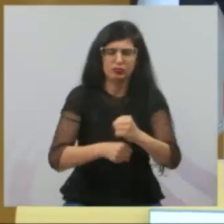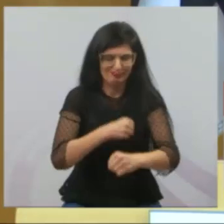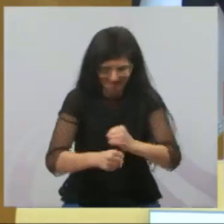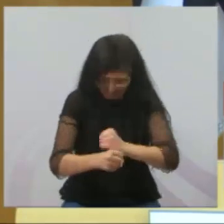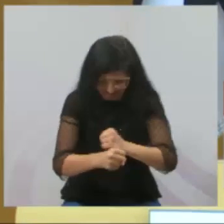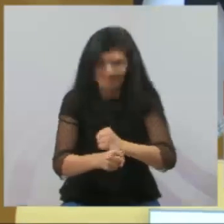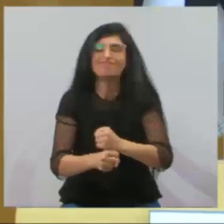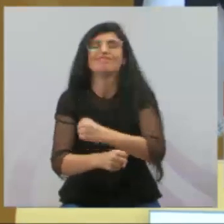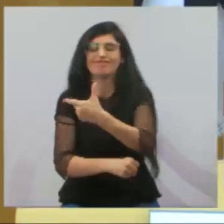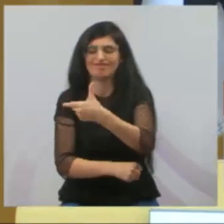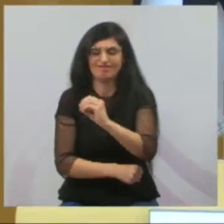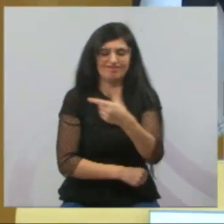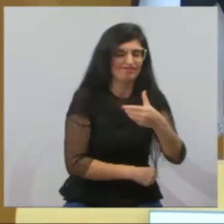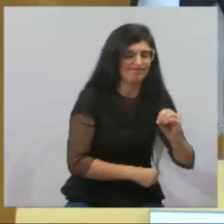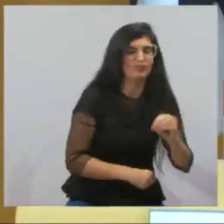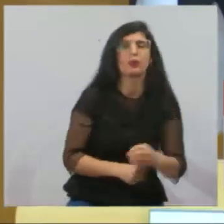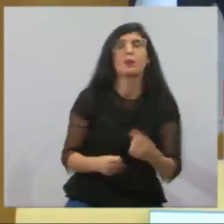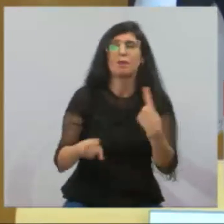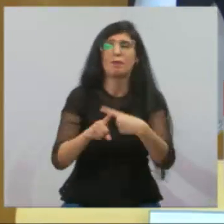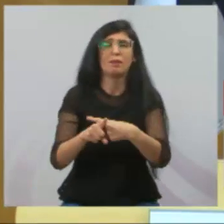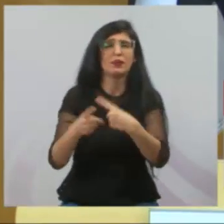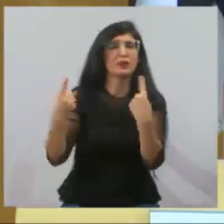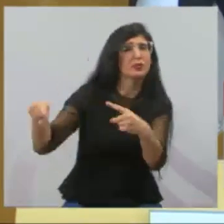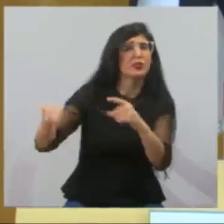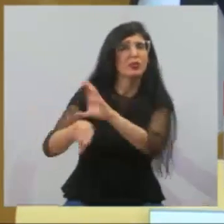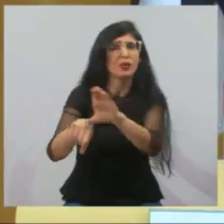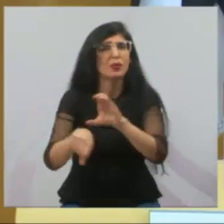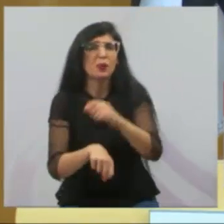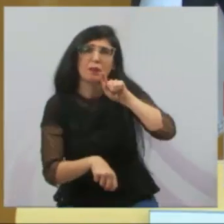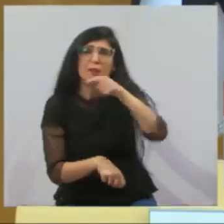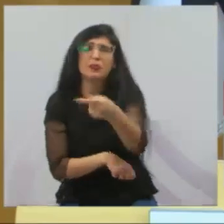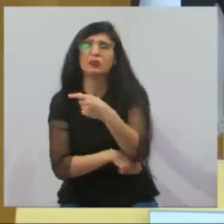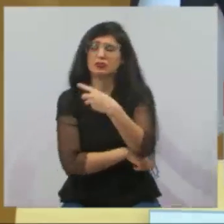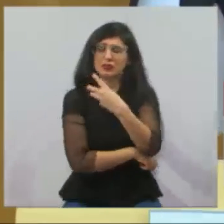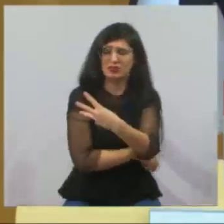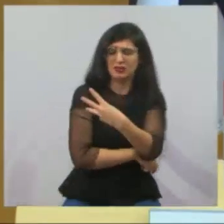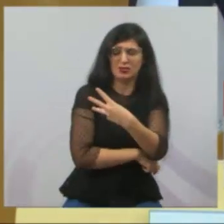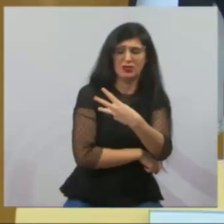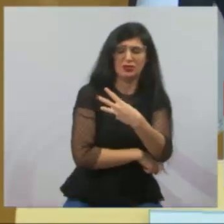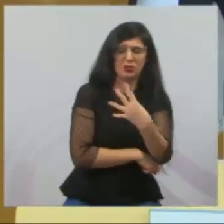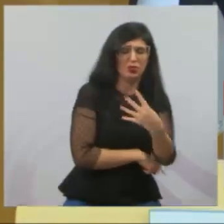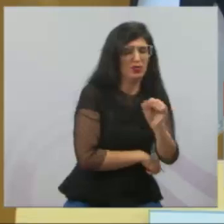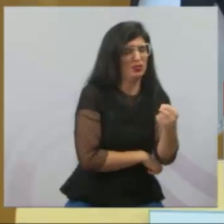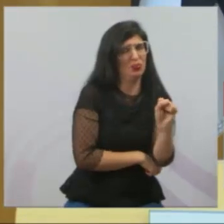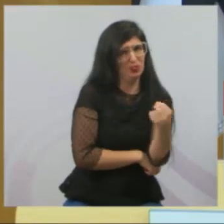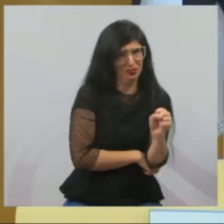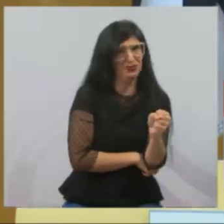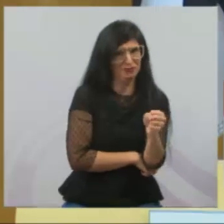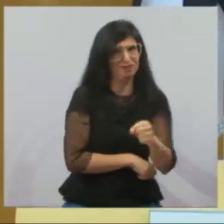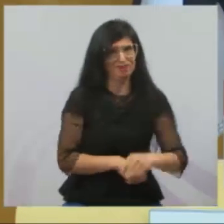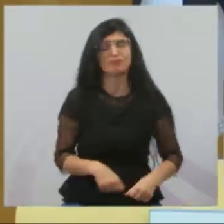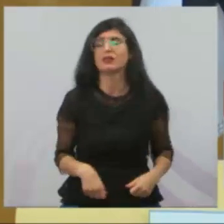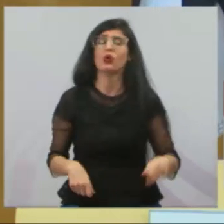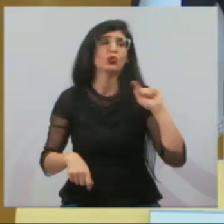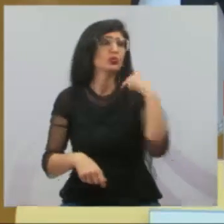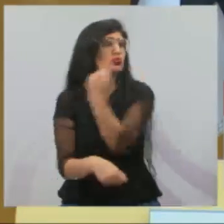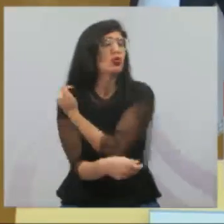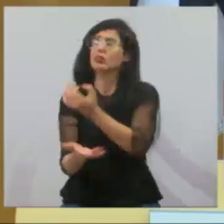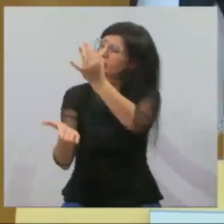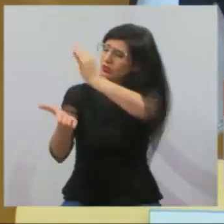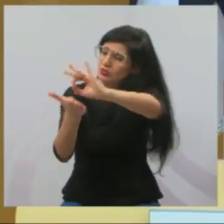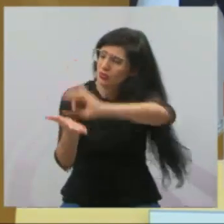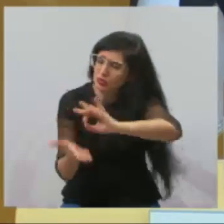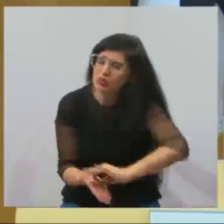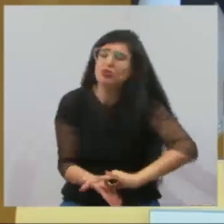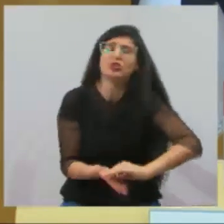declara a inconstitucionalidade da portaria 1348. Com este ofício, assinamos todos juntos, tem a finalização